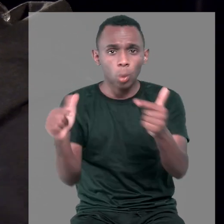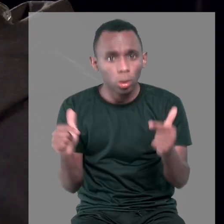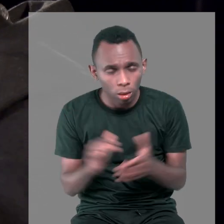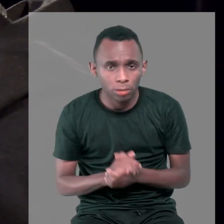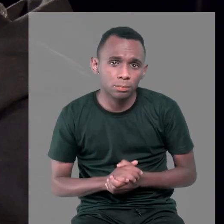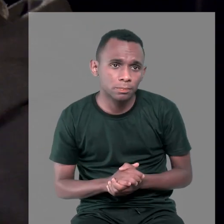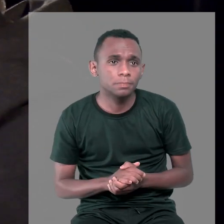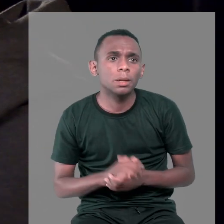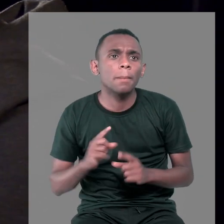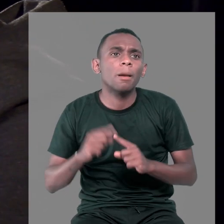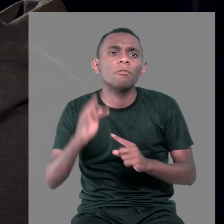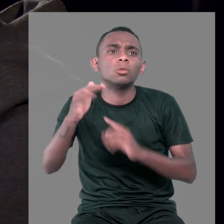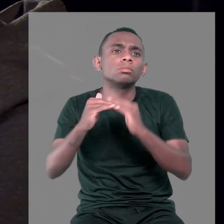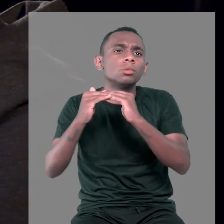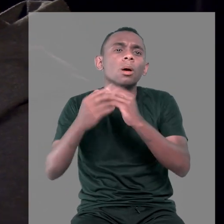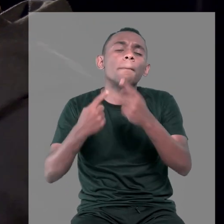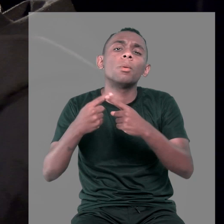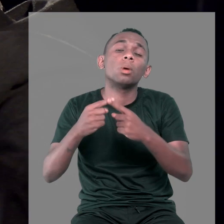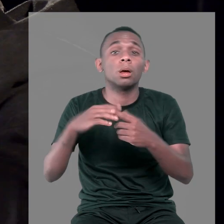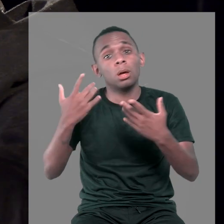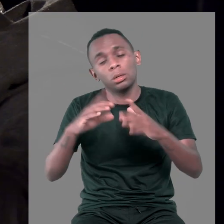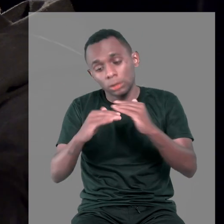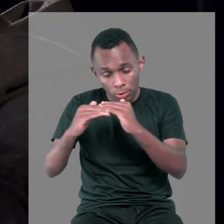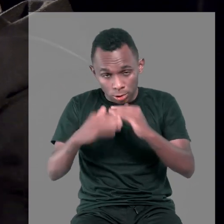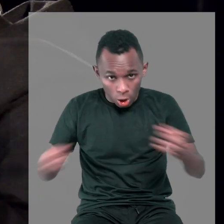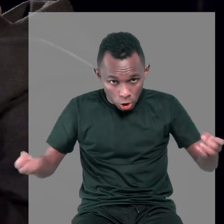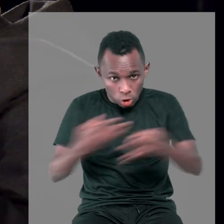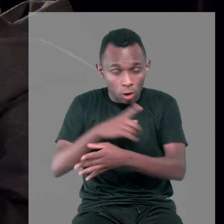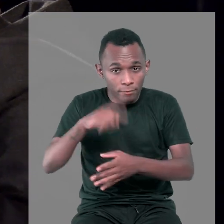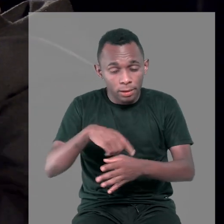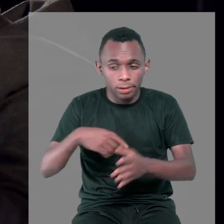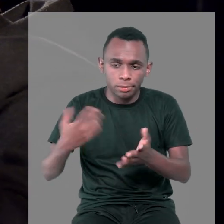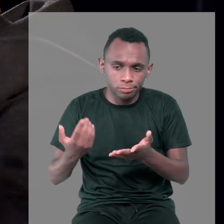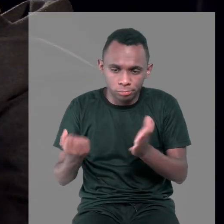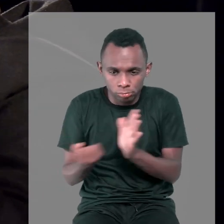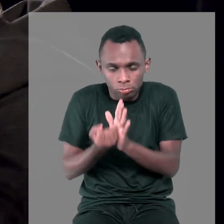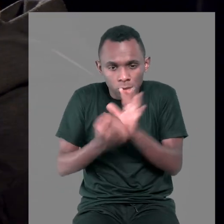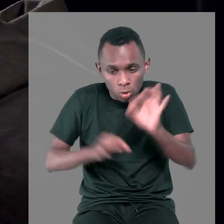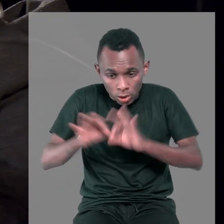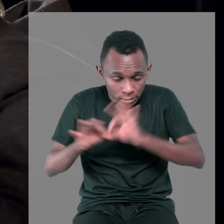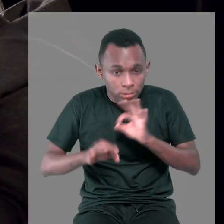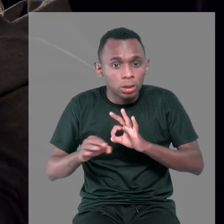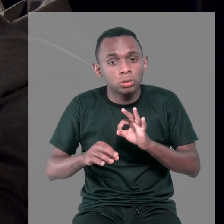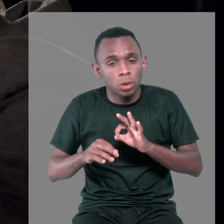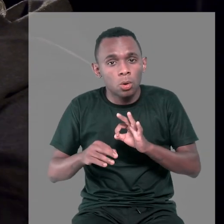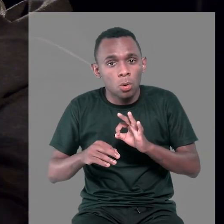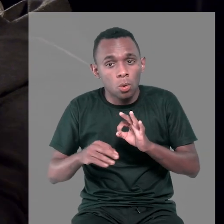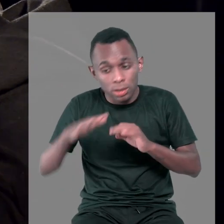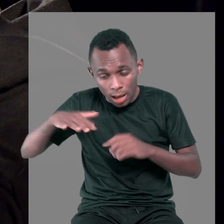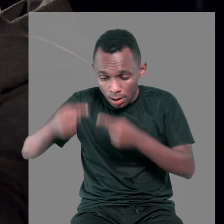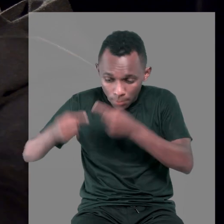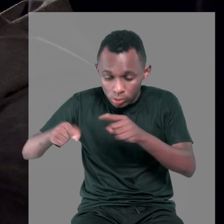modernas, não é apenas o poder instituído que é questionado